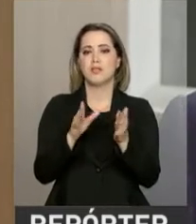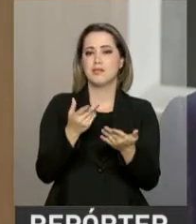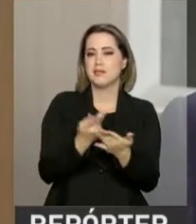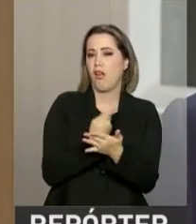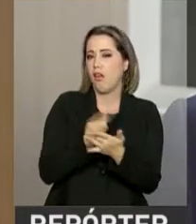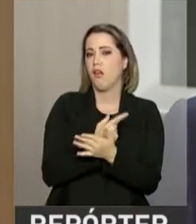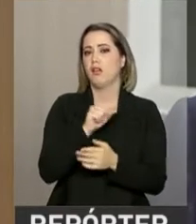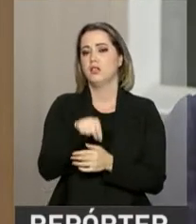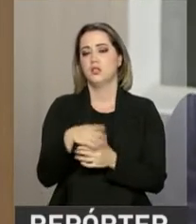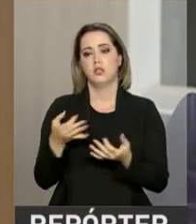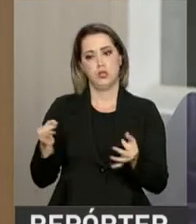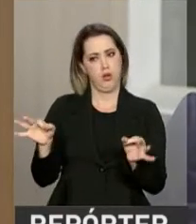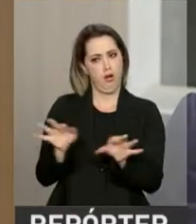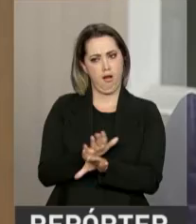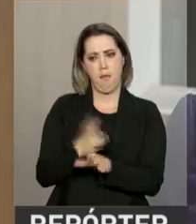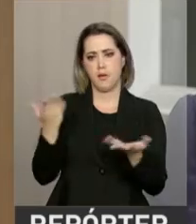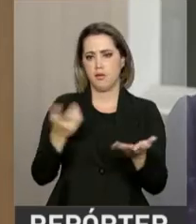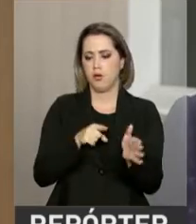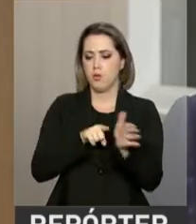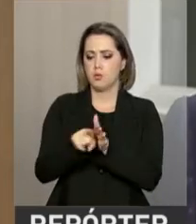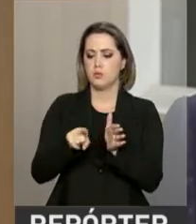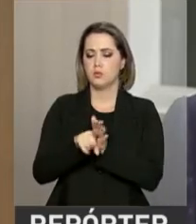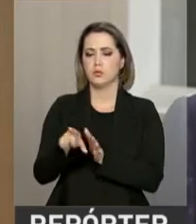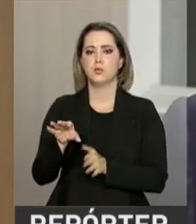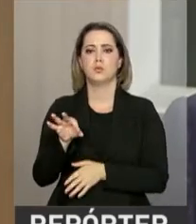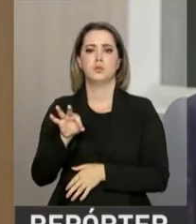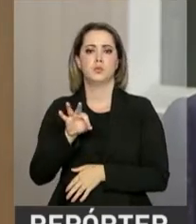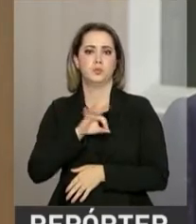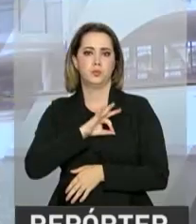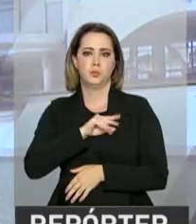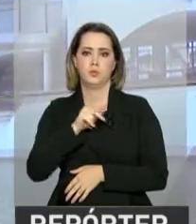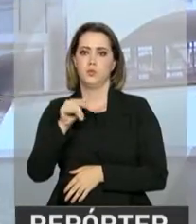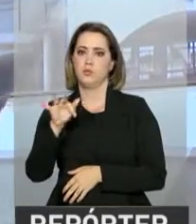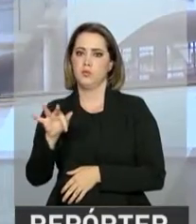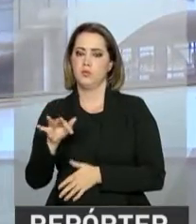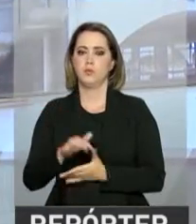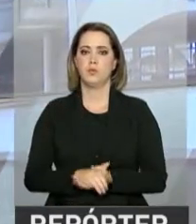combatido a partir de agora com a operação da Polícia Federal.